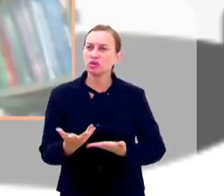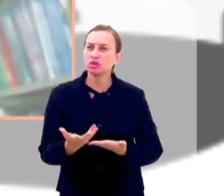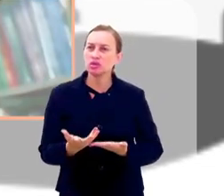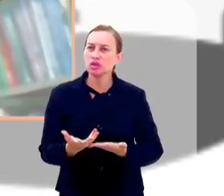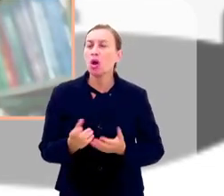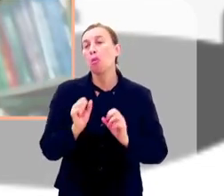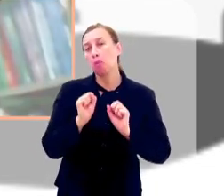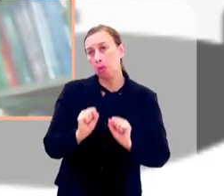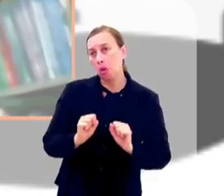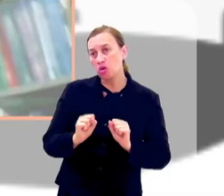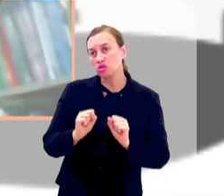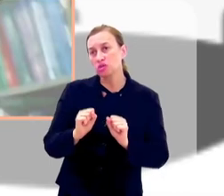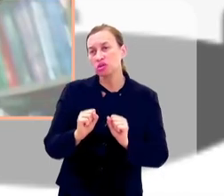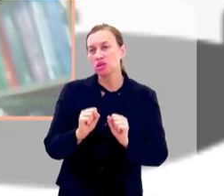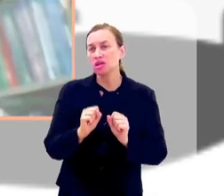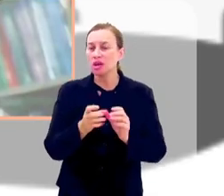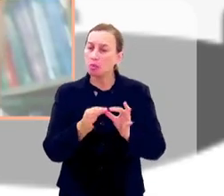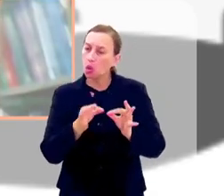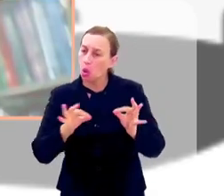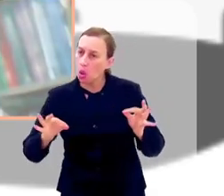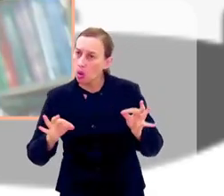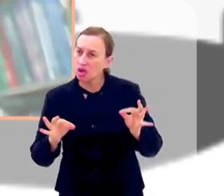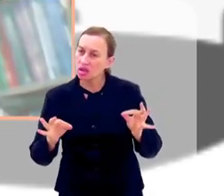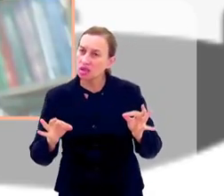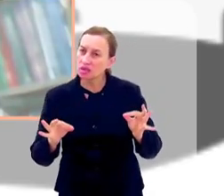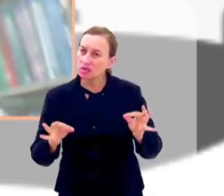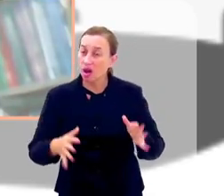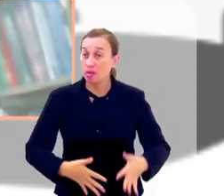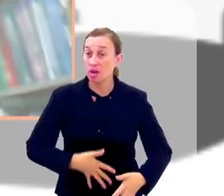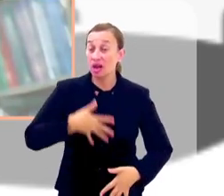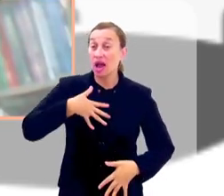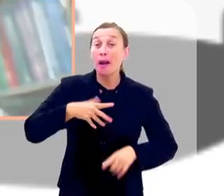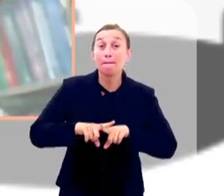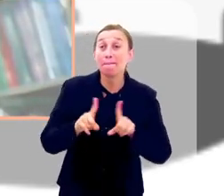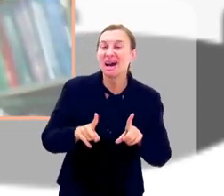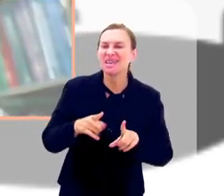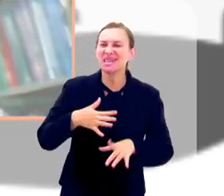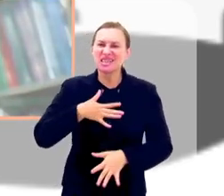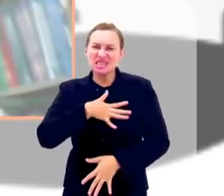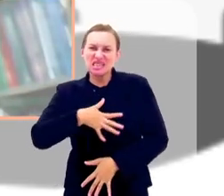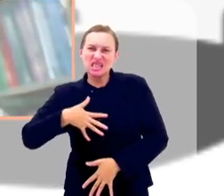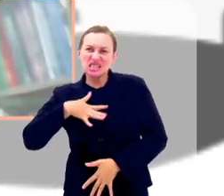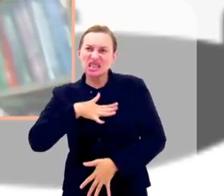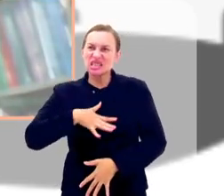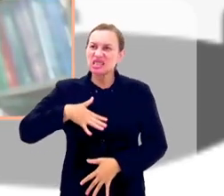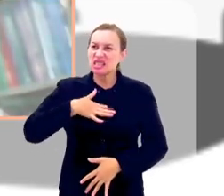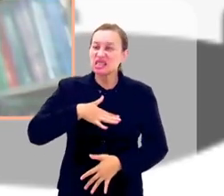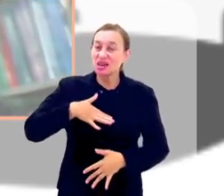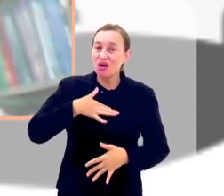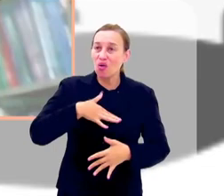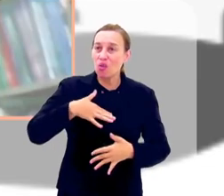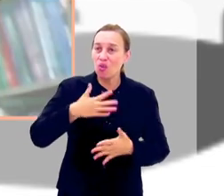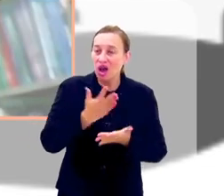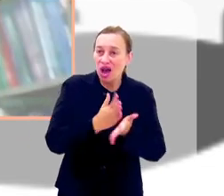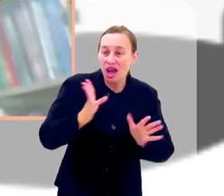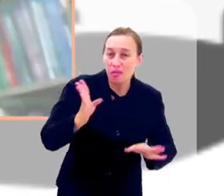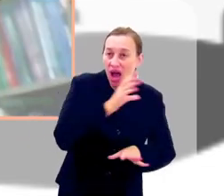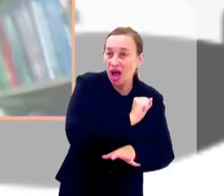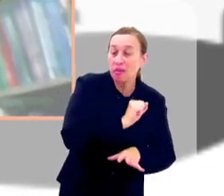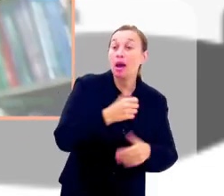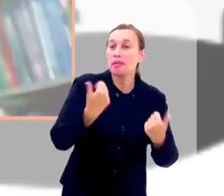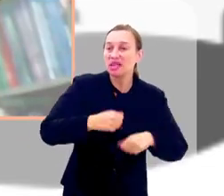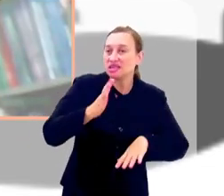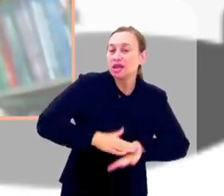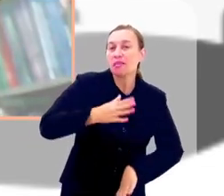ilícita, eu posso estar prolongando o meu prazer, mas daqui a pouco essa sensação é dose dependente. Eu preciso